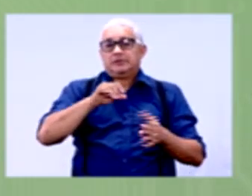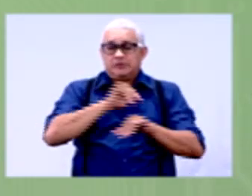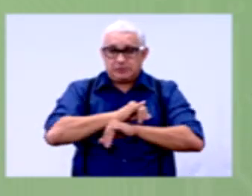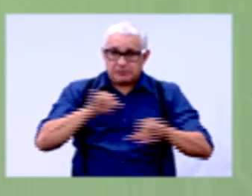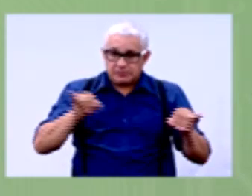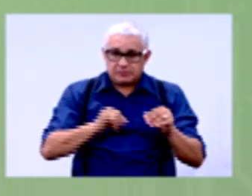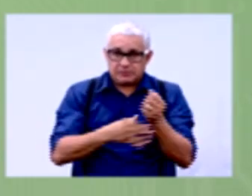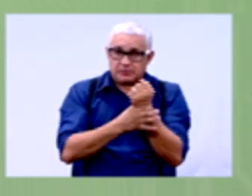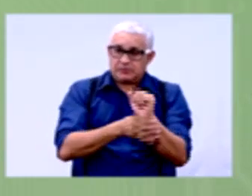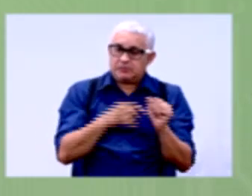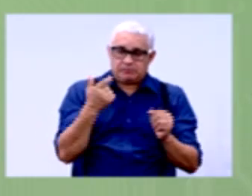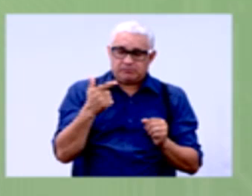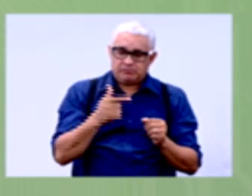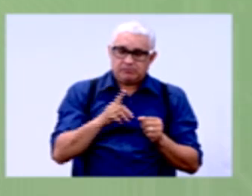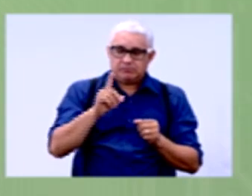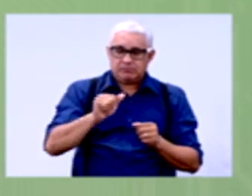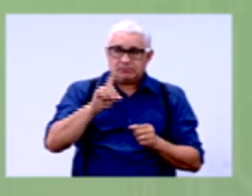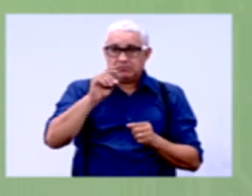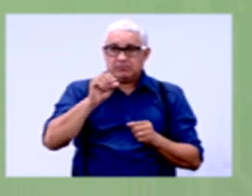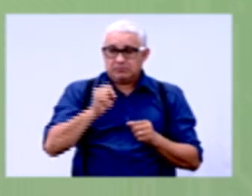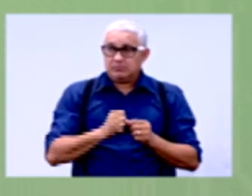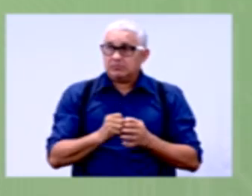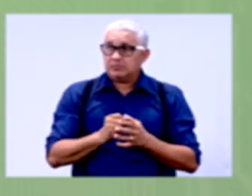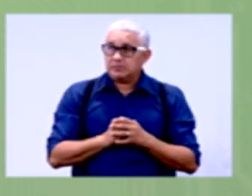tanta segurança nesses dados.